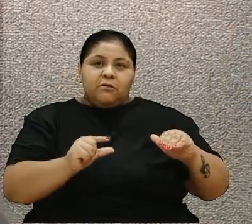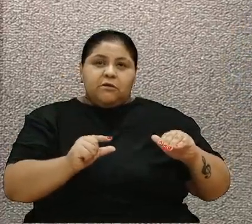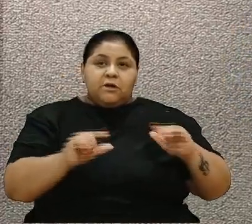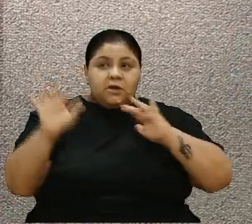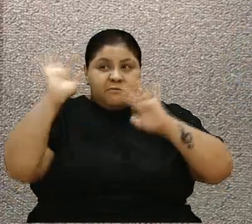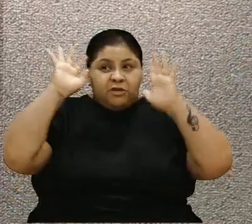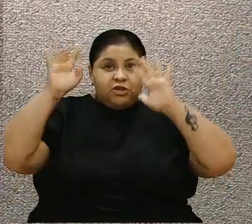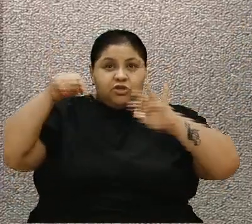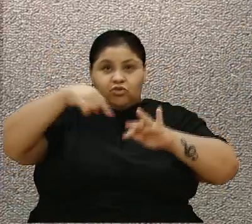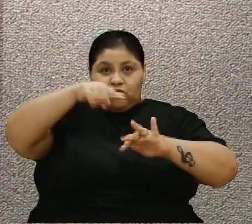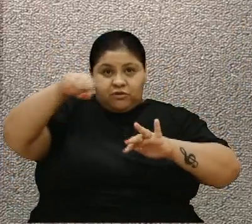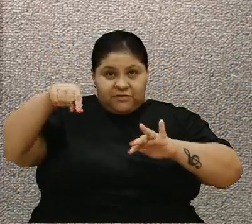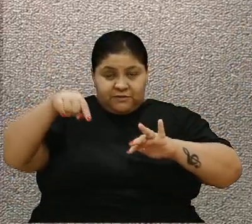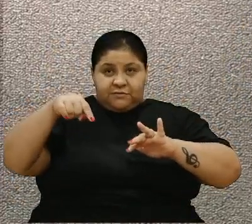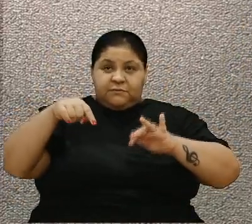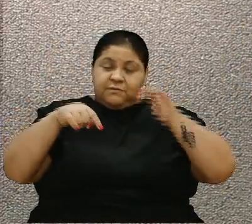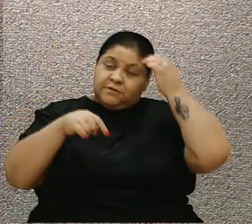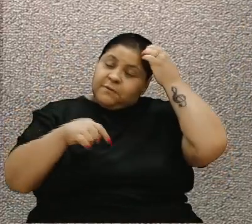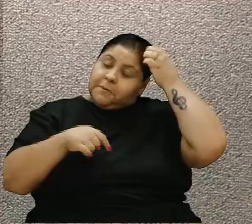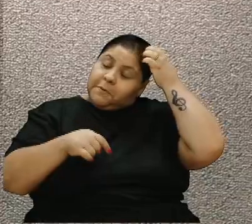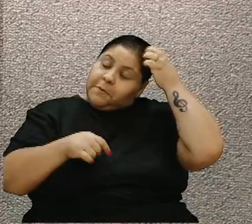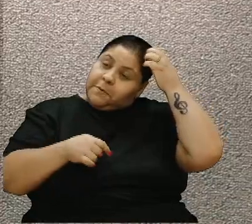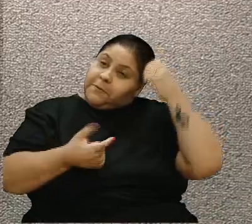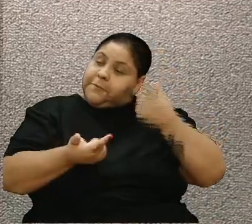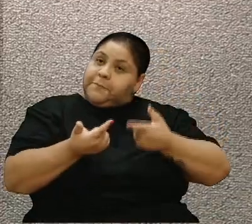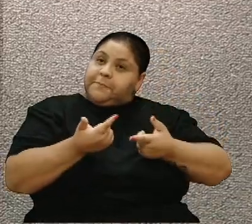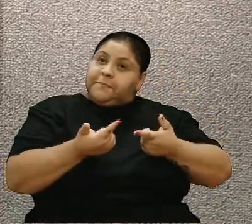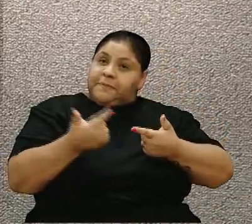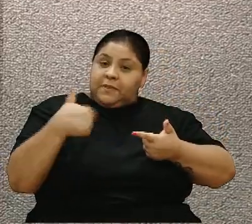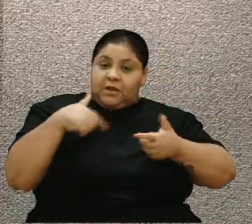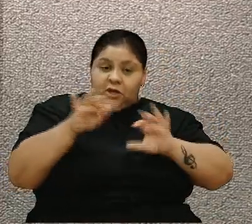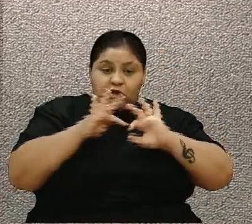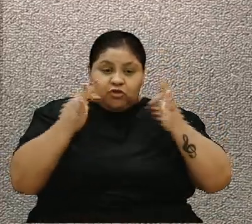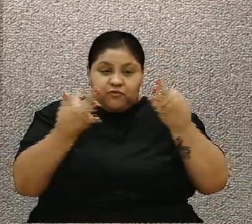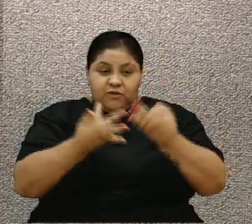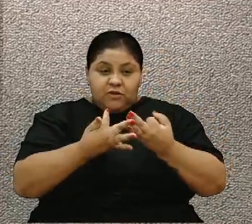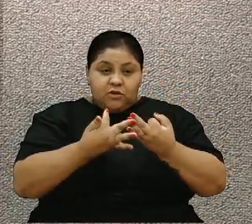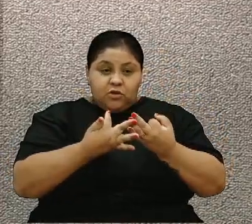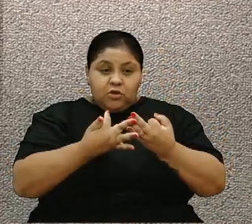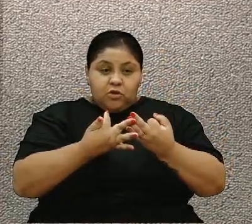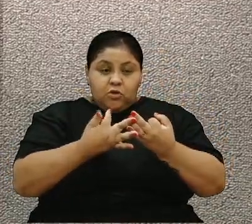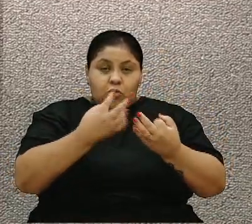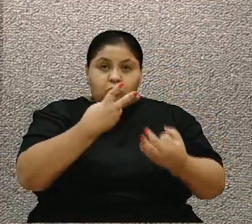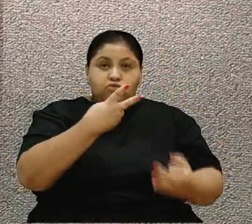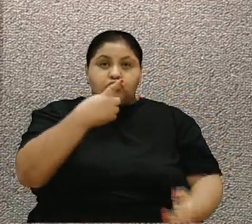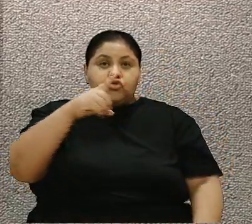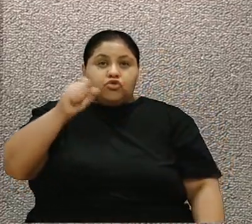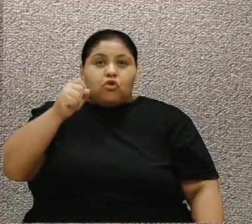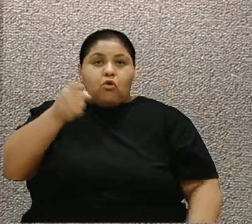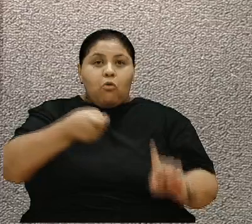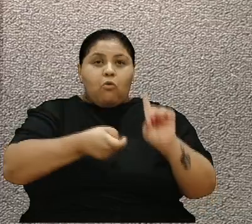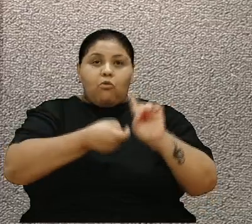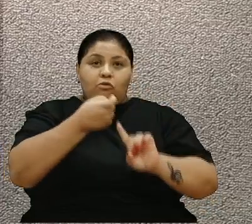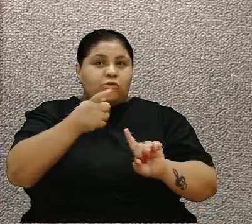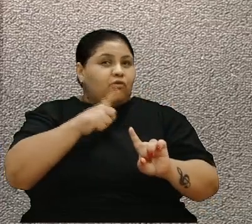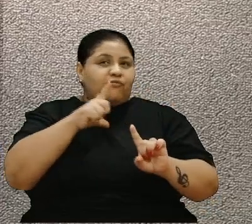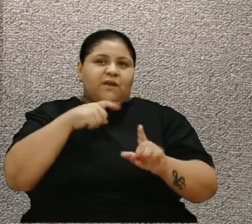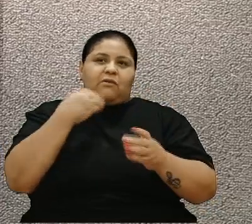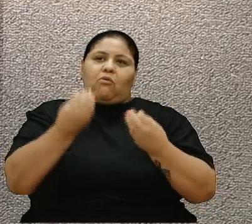nós administrarmos a nossa família com esse valor. É literalmente